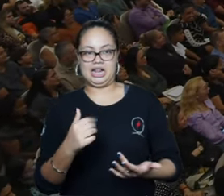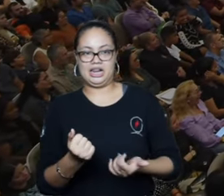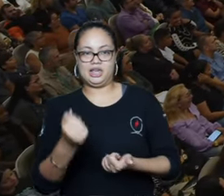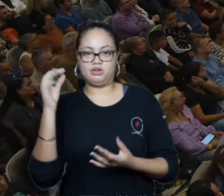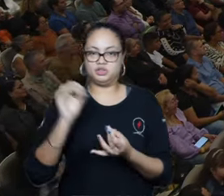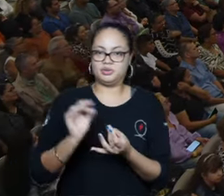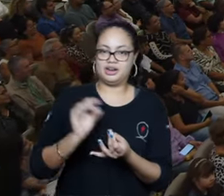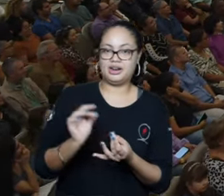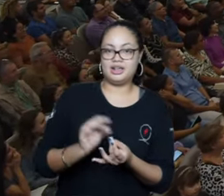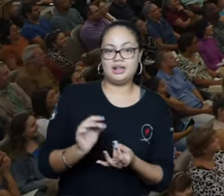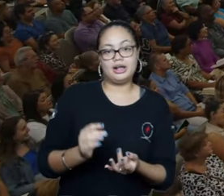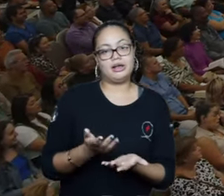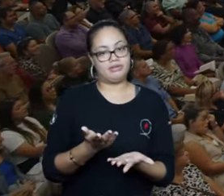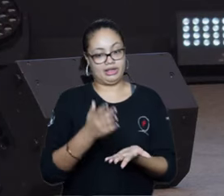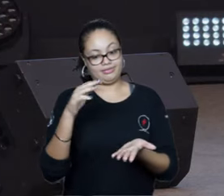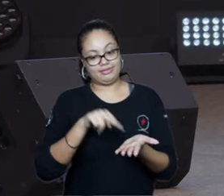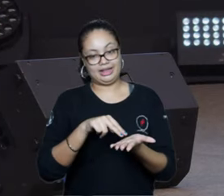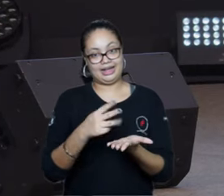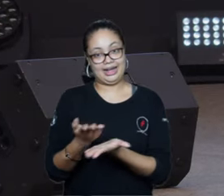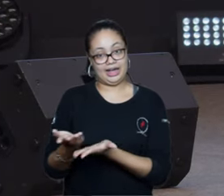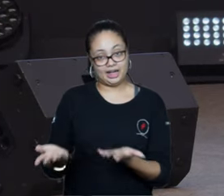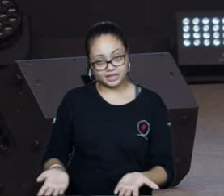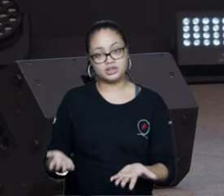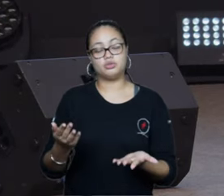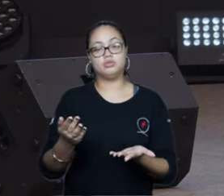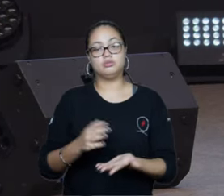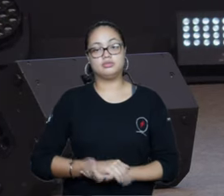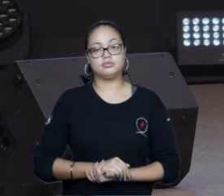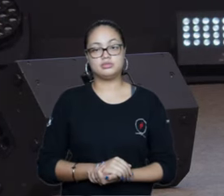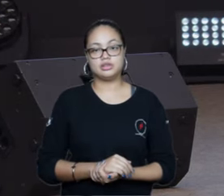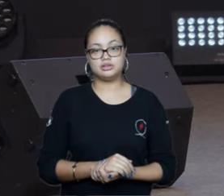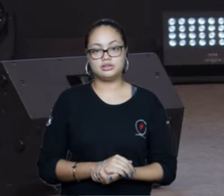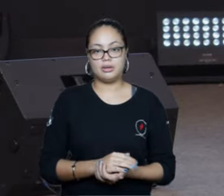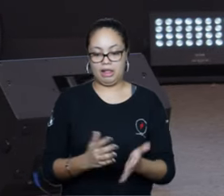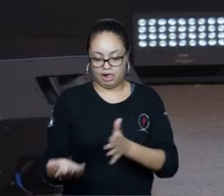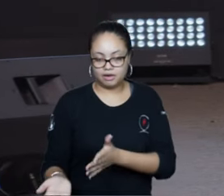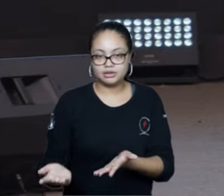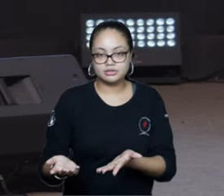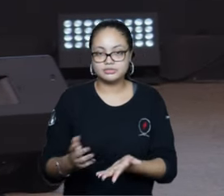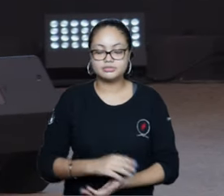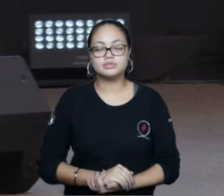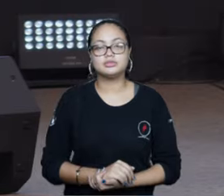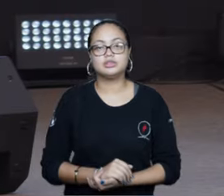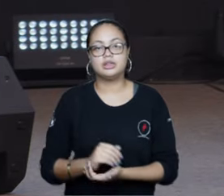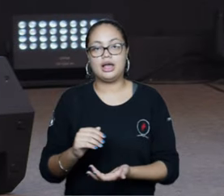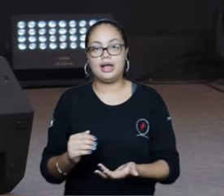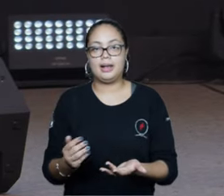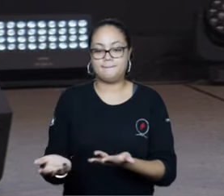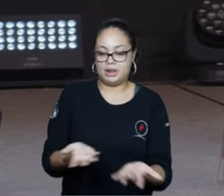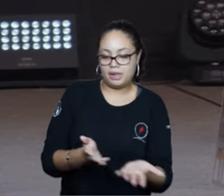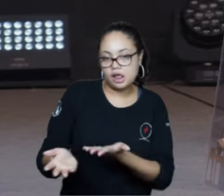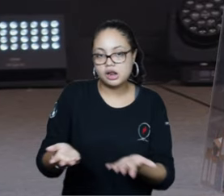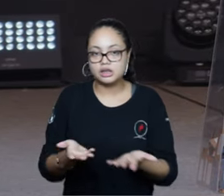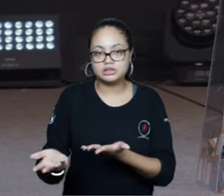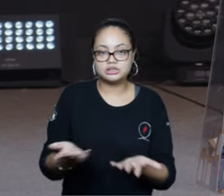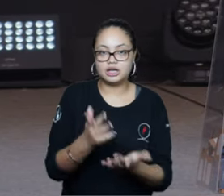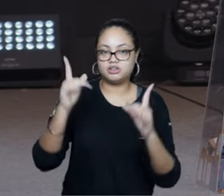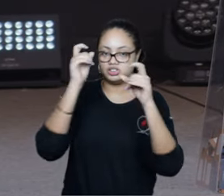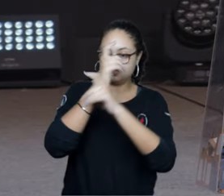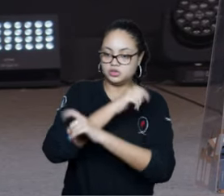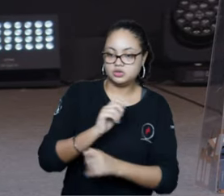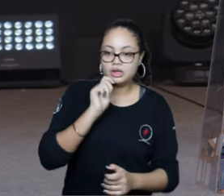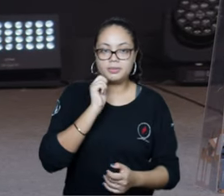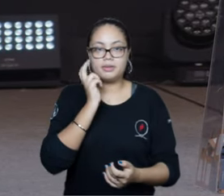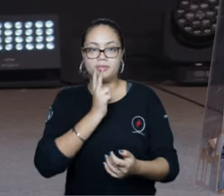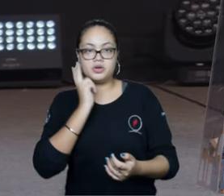vai derrubar essa bandeja no colo de alguém e a bandeja balançava os irmãos tinha dificuldade de pegar